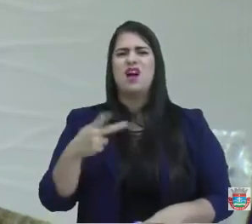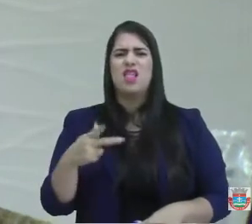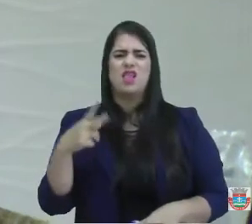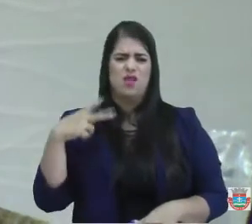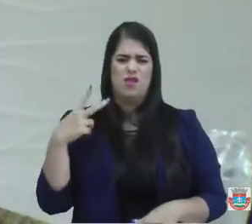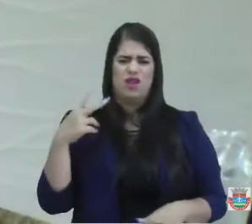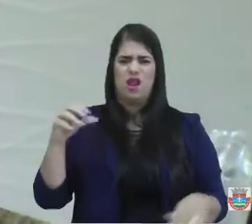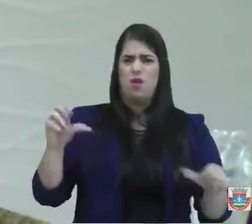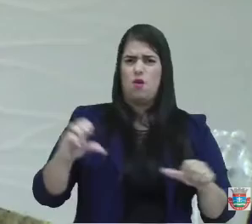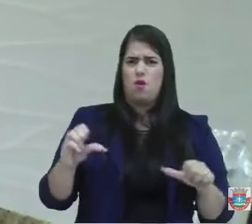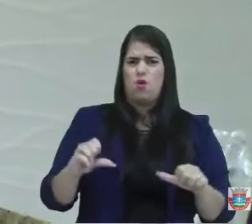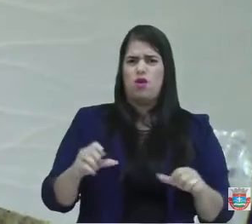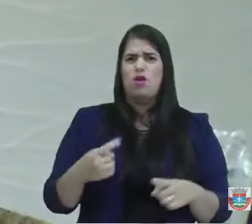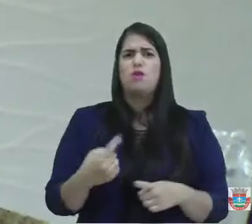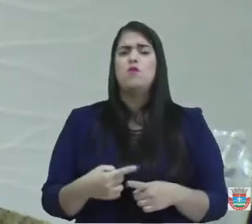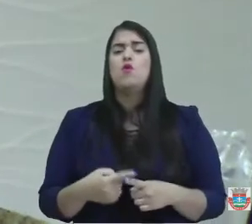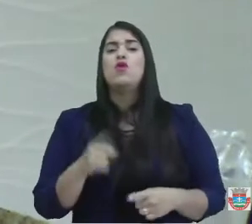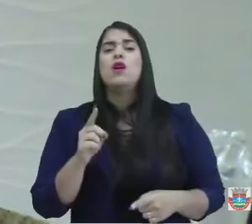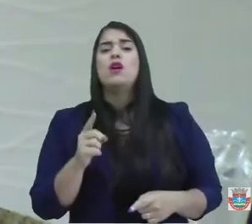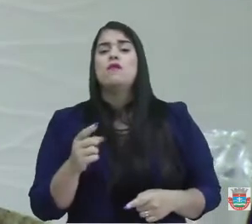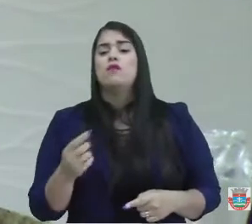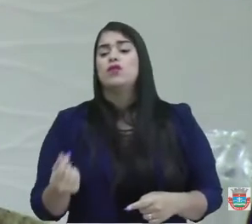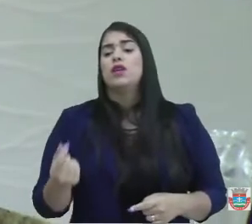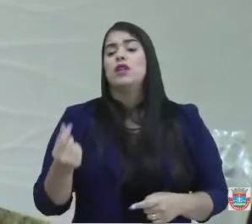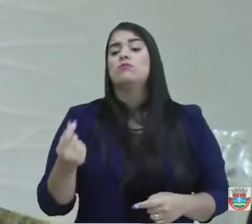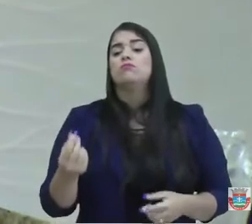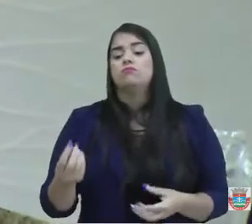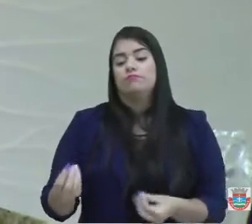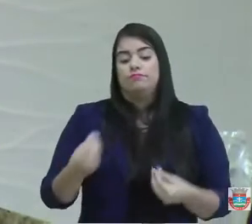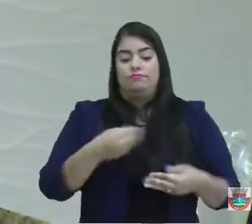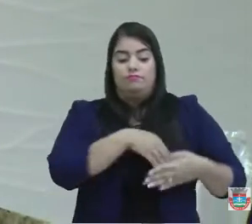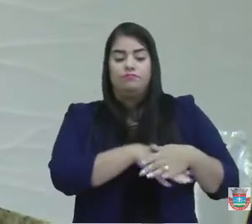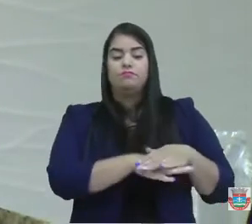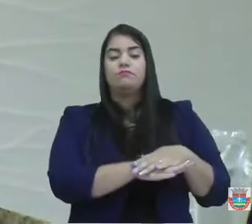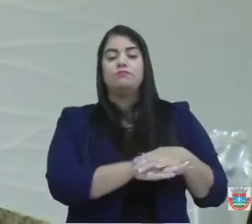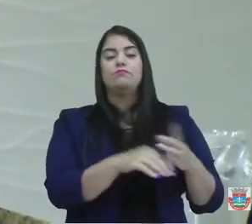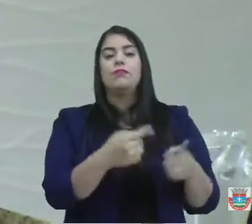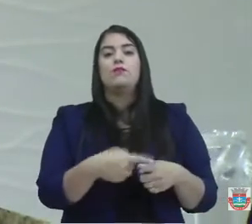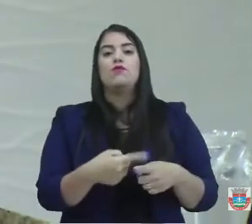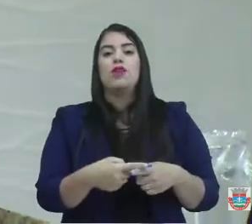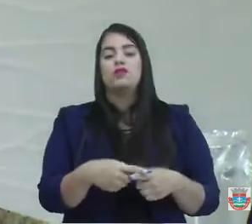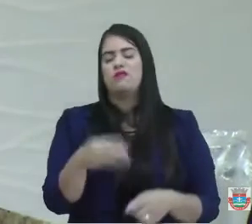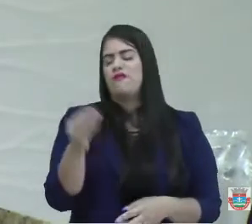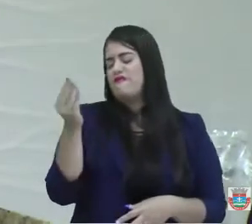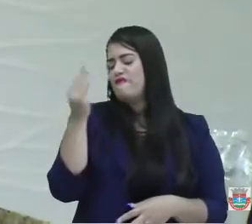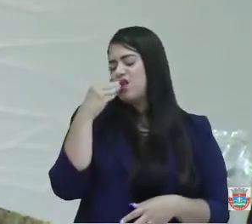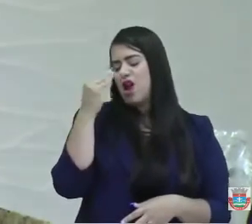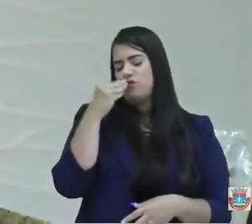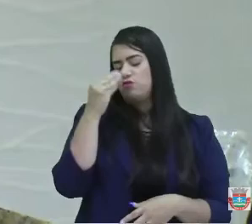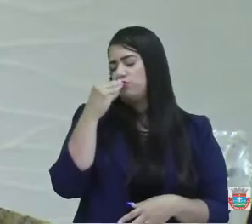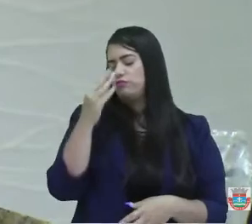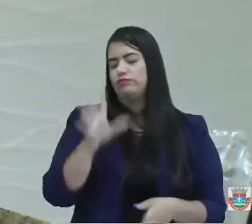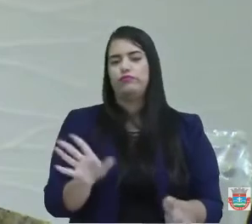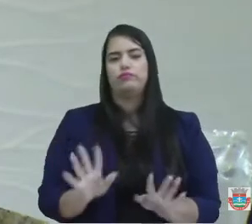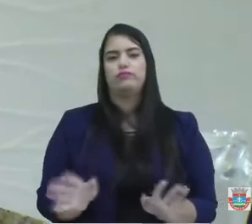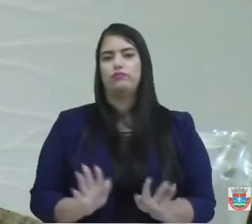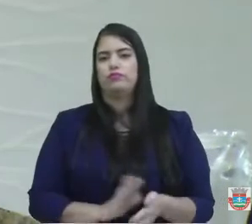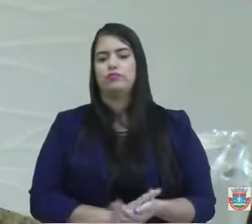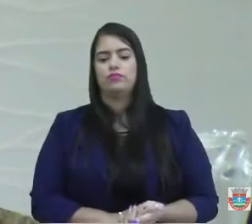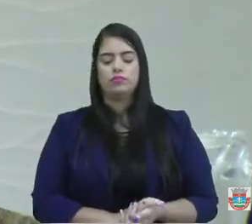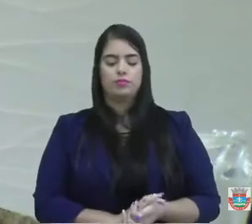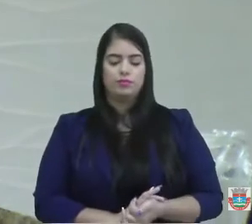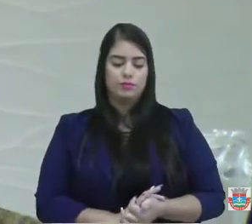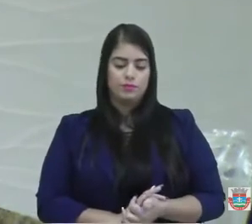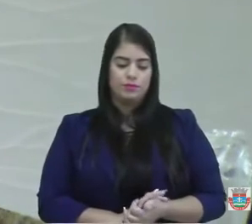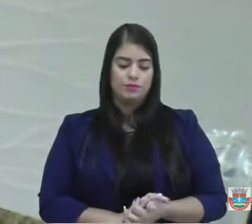pegou? Quando você vende sua dignidade, caba fraco. Que tem político fraco. E tem eleitor